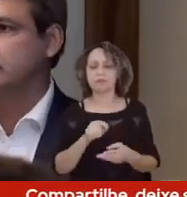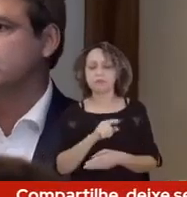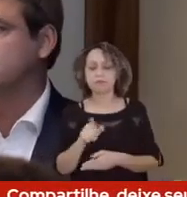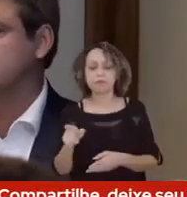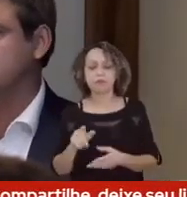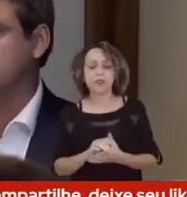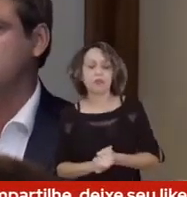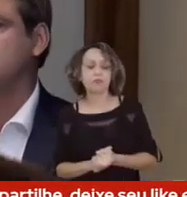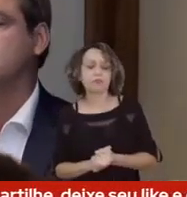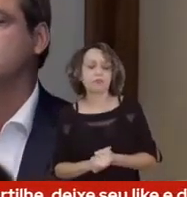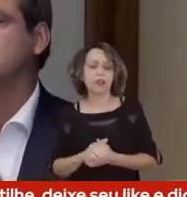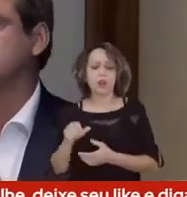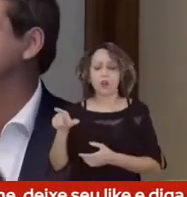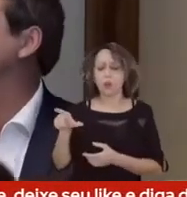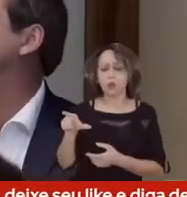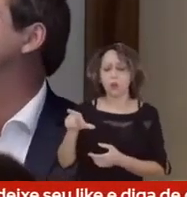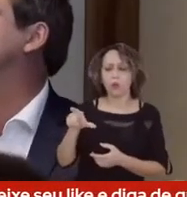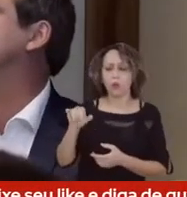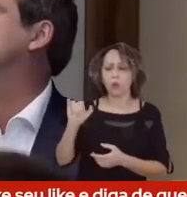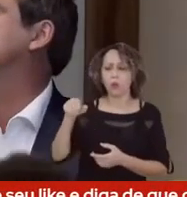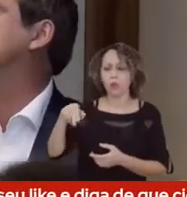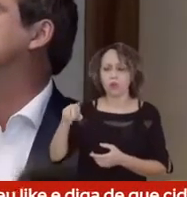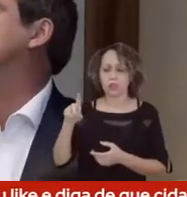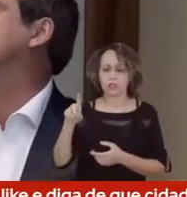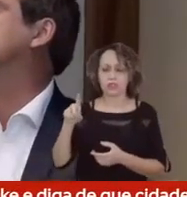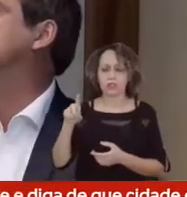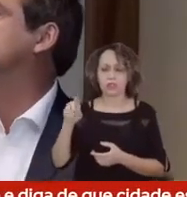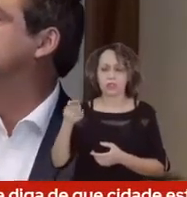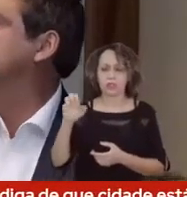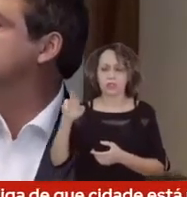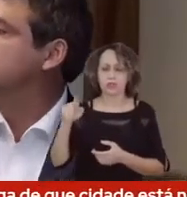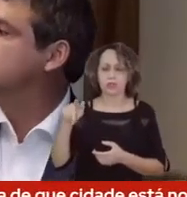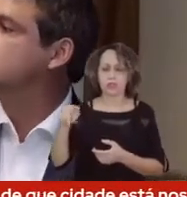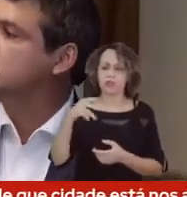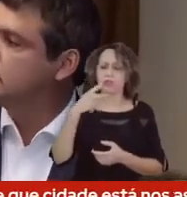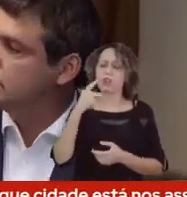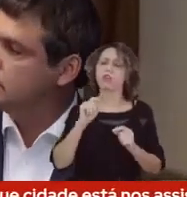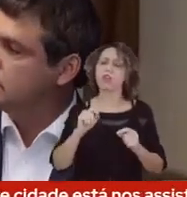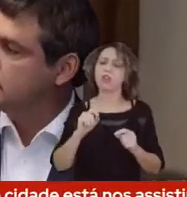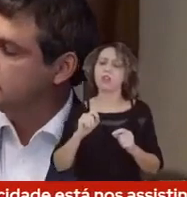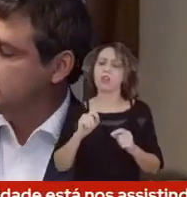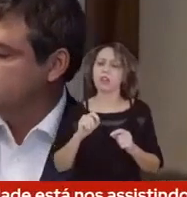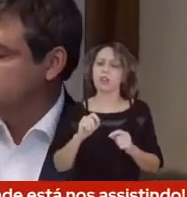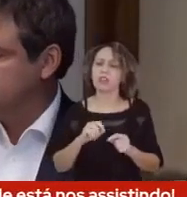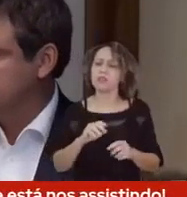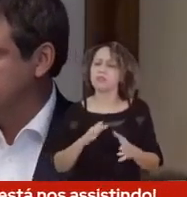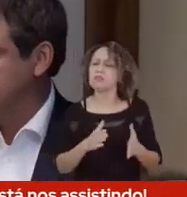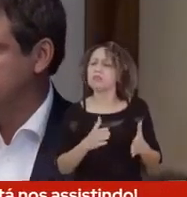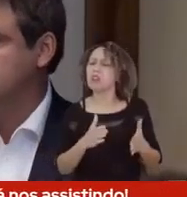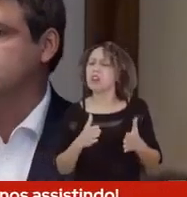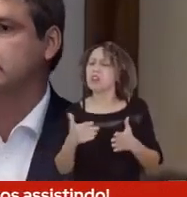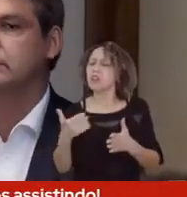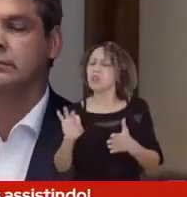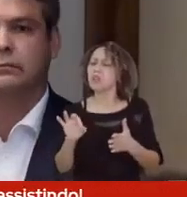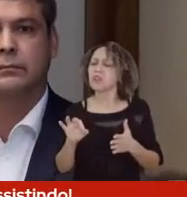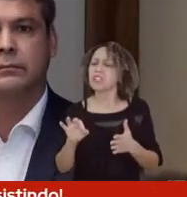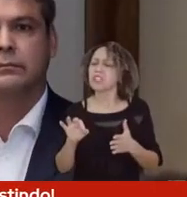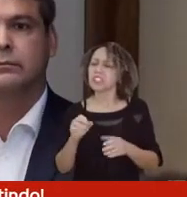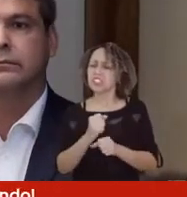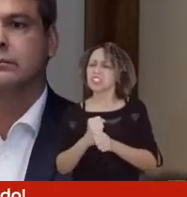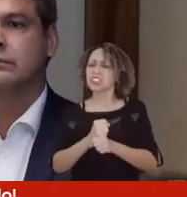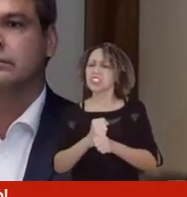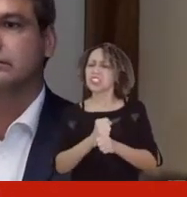Eles adotaram, estenderam o repetro, estenderam mais 20 anos o repetro. Se você pode contratar,